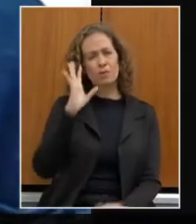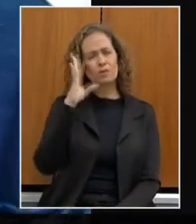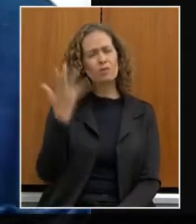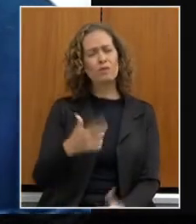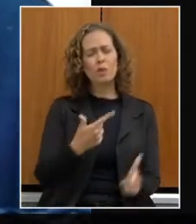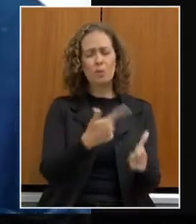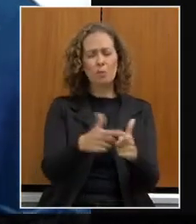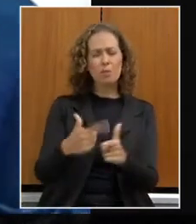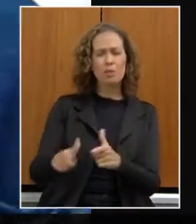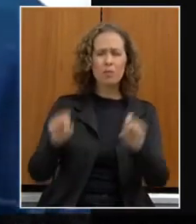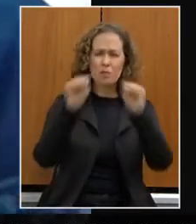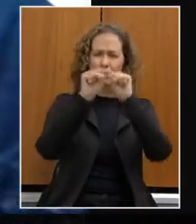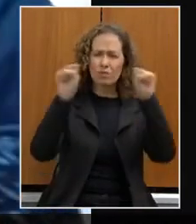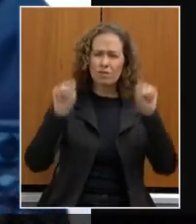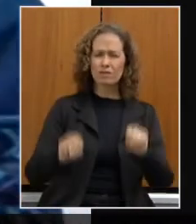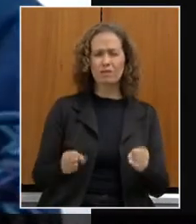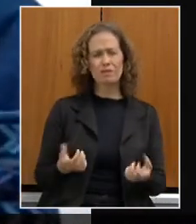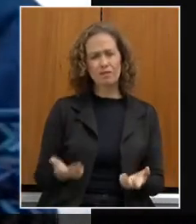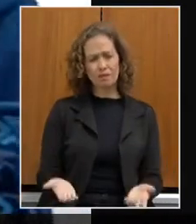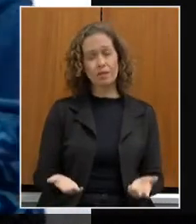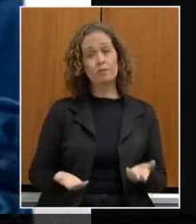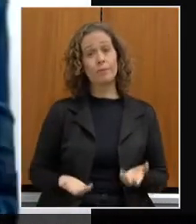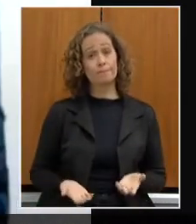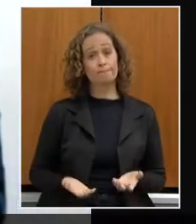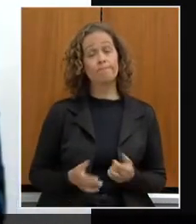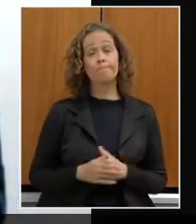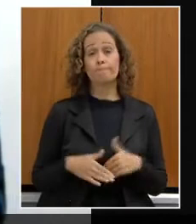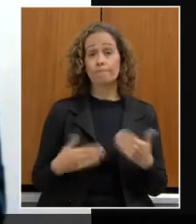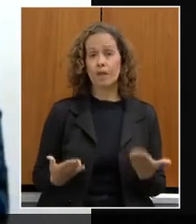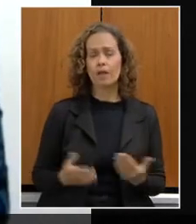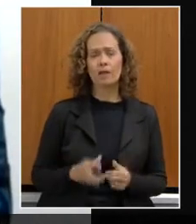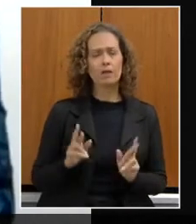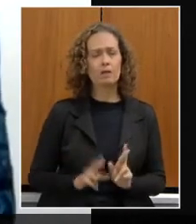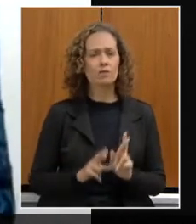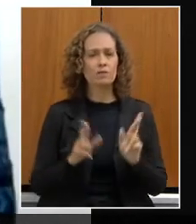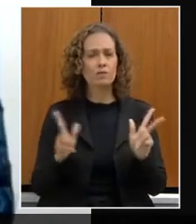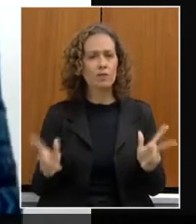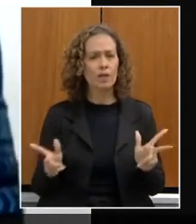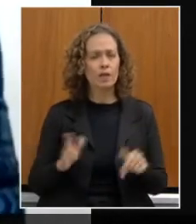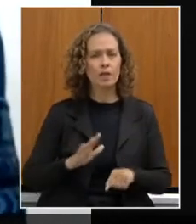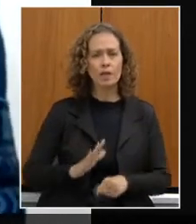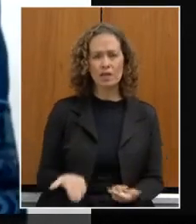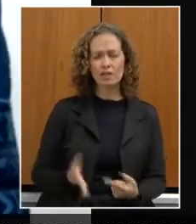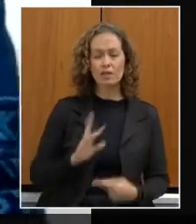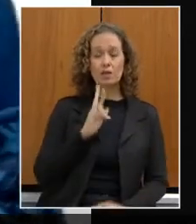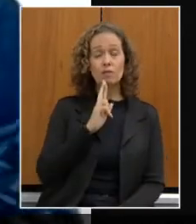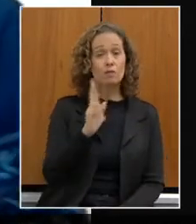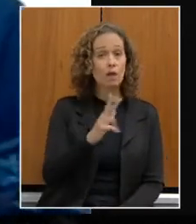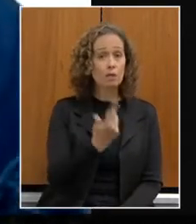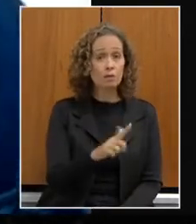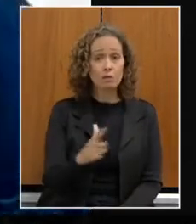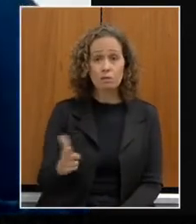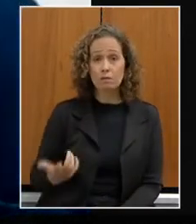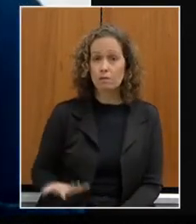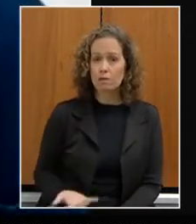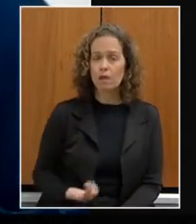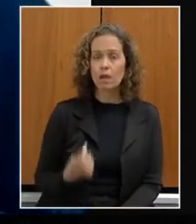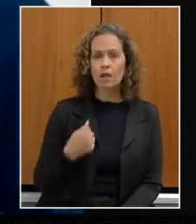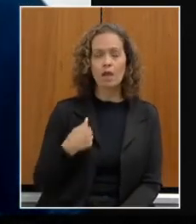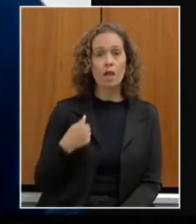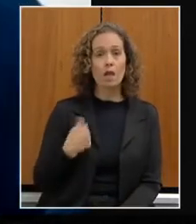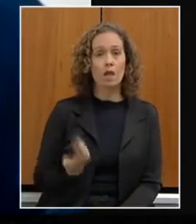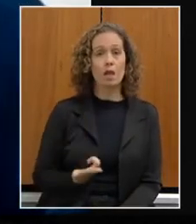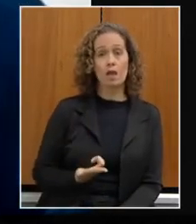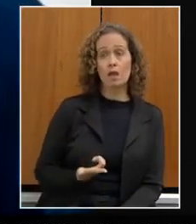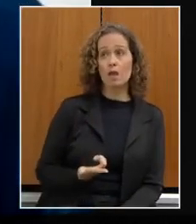do sistema é uma forma diferente e que não vai dar resultado eu não sou experto